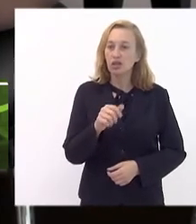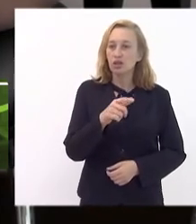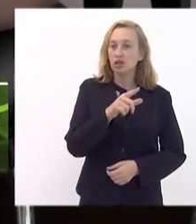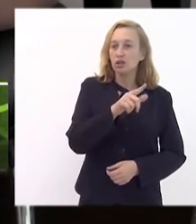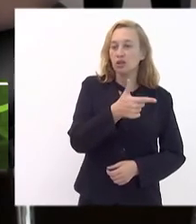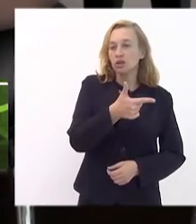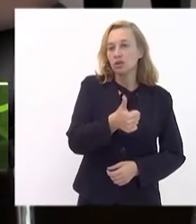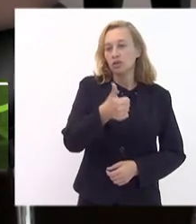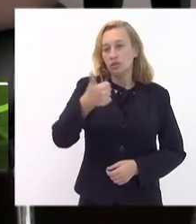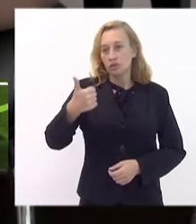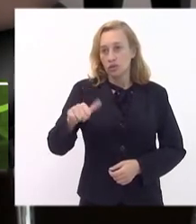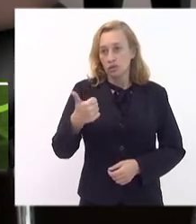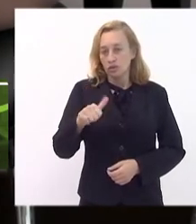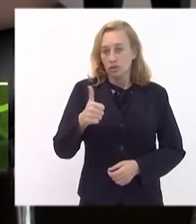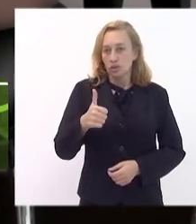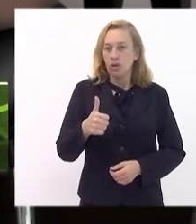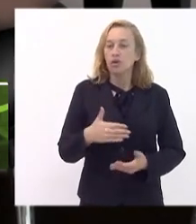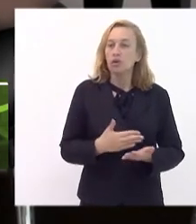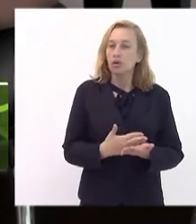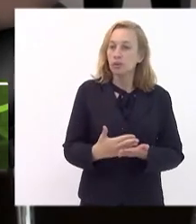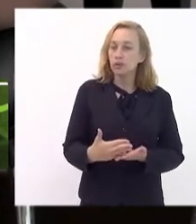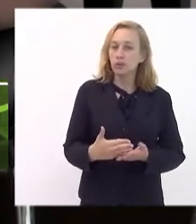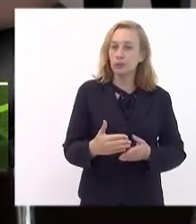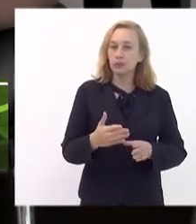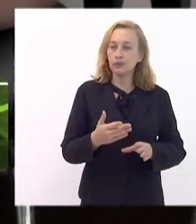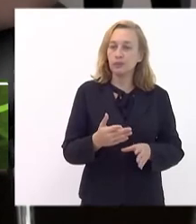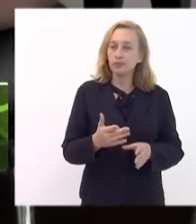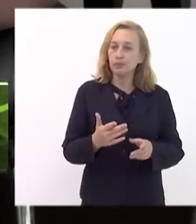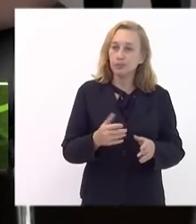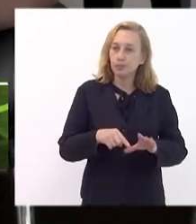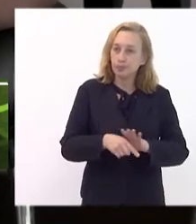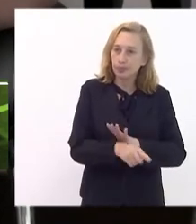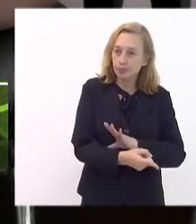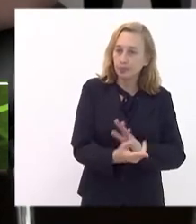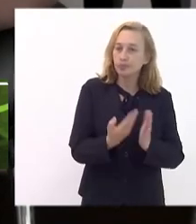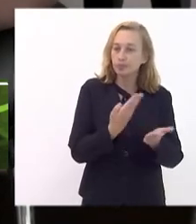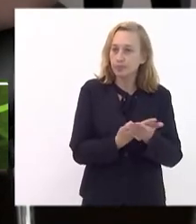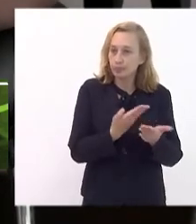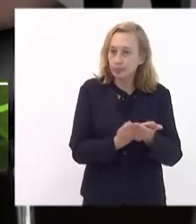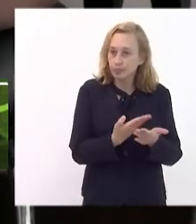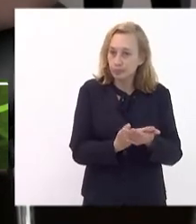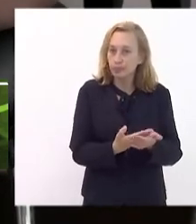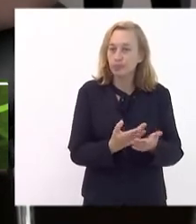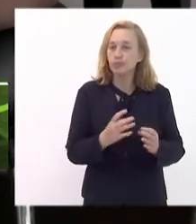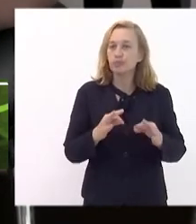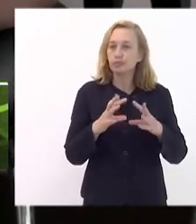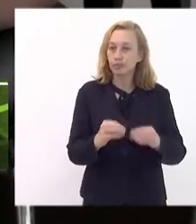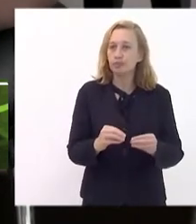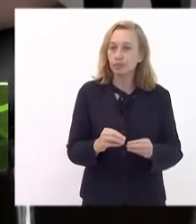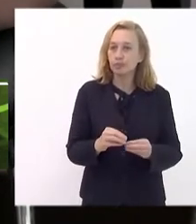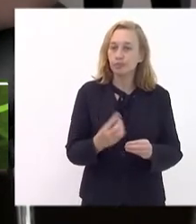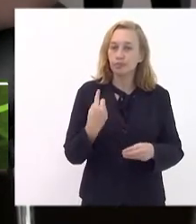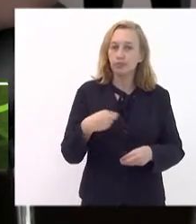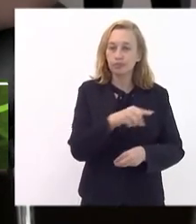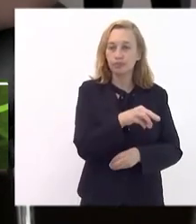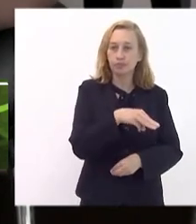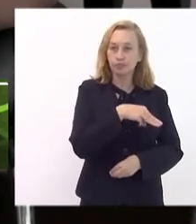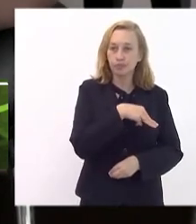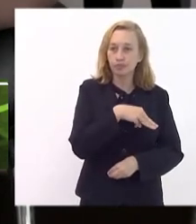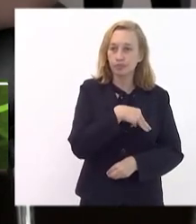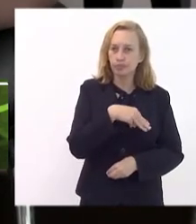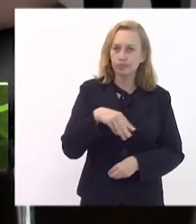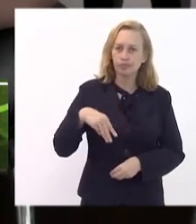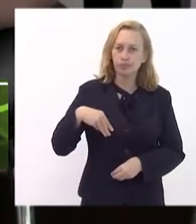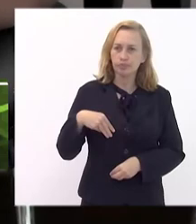a esboçar, né, foi bem um esboço mesmo. E com esse esboço foi levado até o Ministério, na